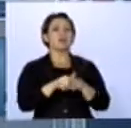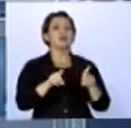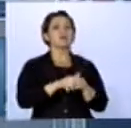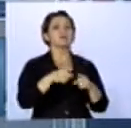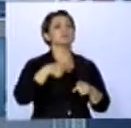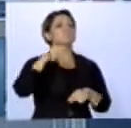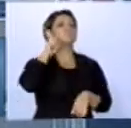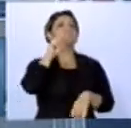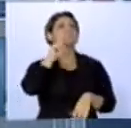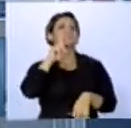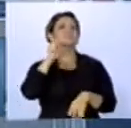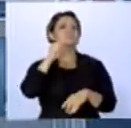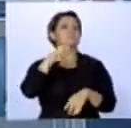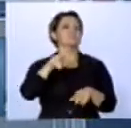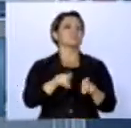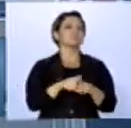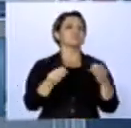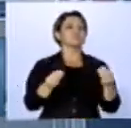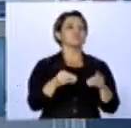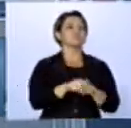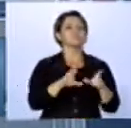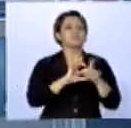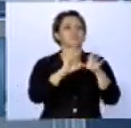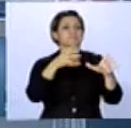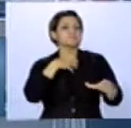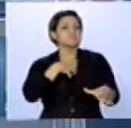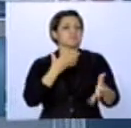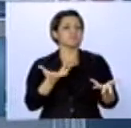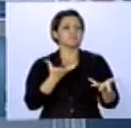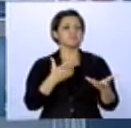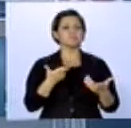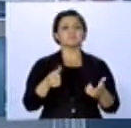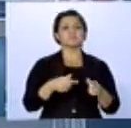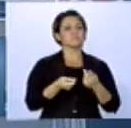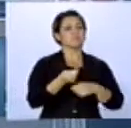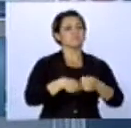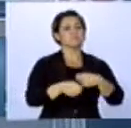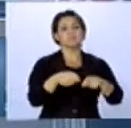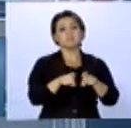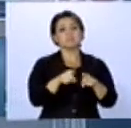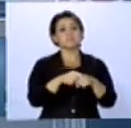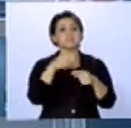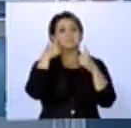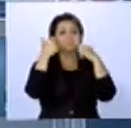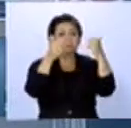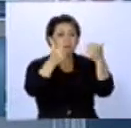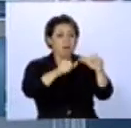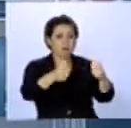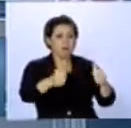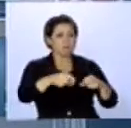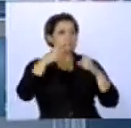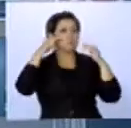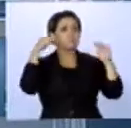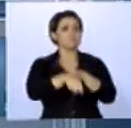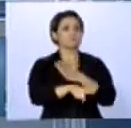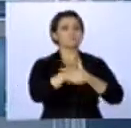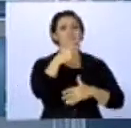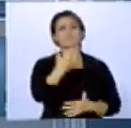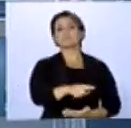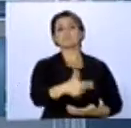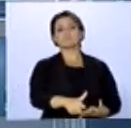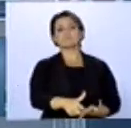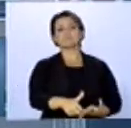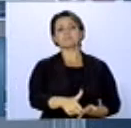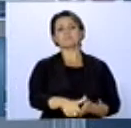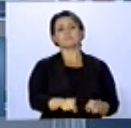Suprema corte americana livre iniciativa nenhum deles no nosso ordenamento numa análise séria Como faz com frequência